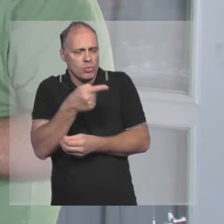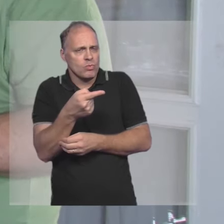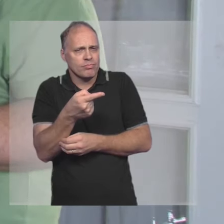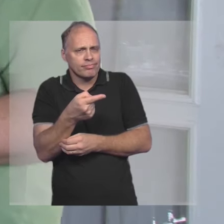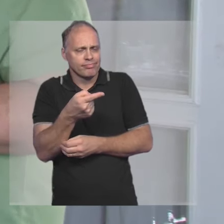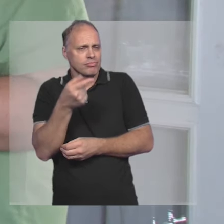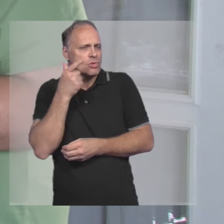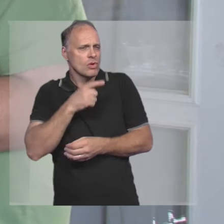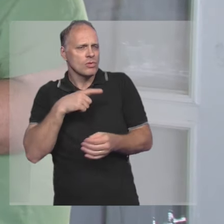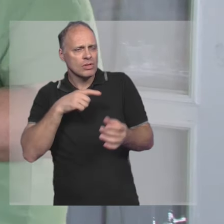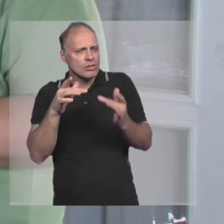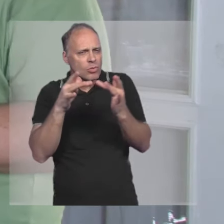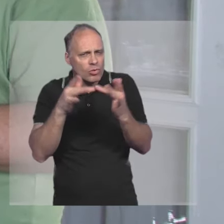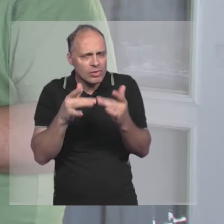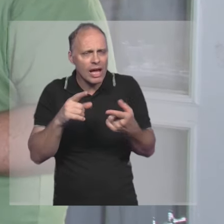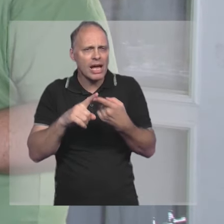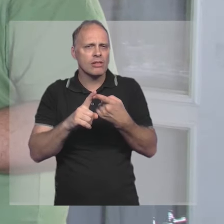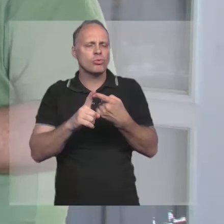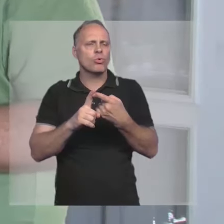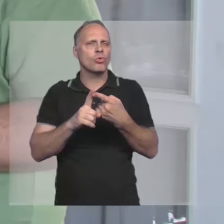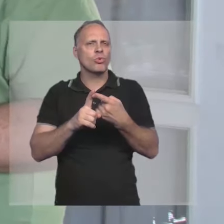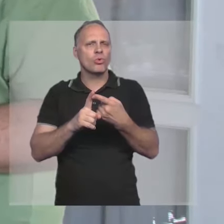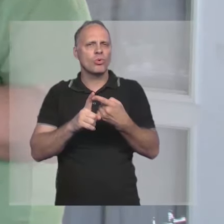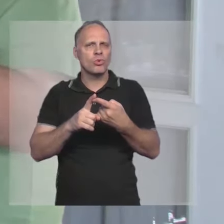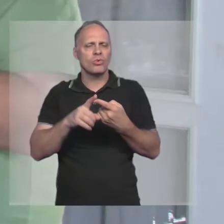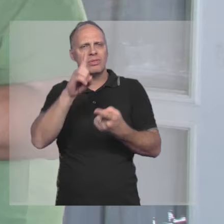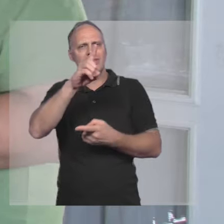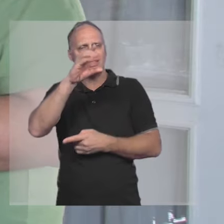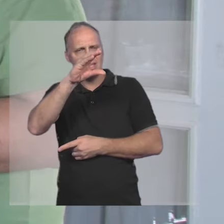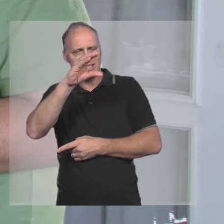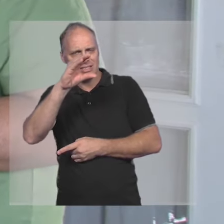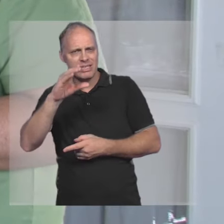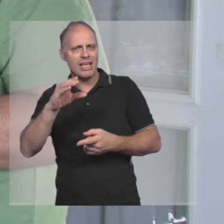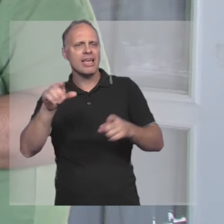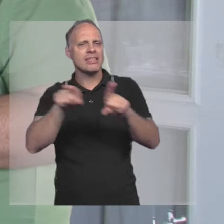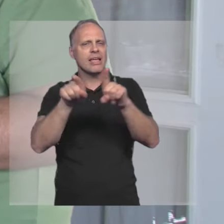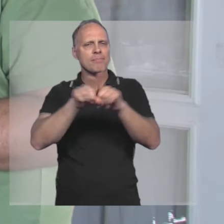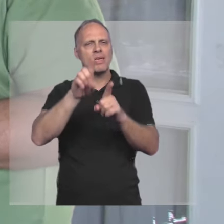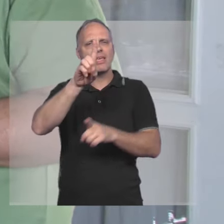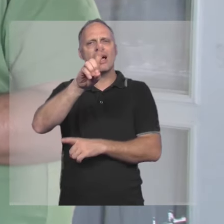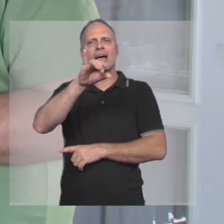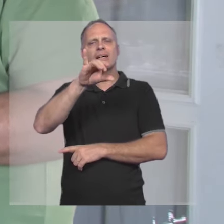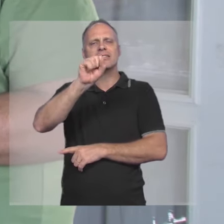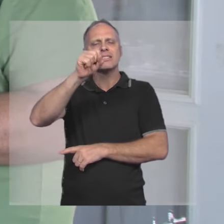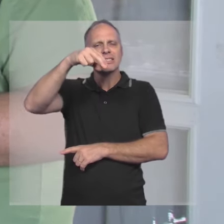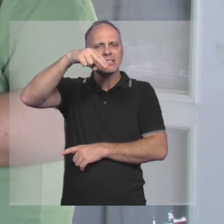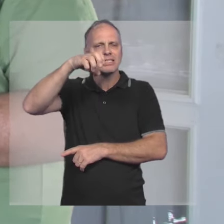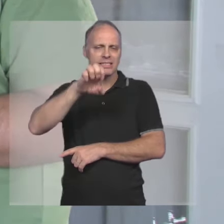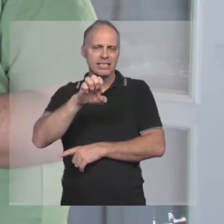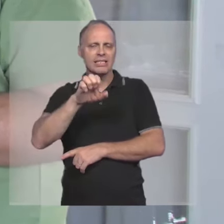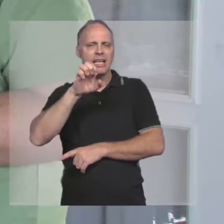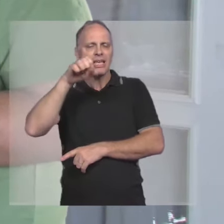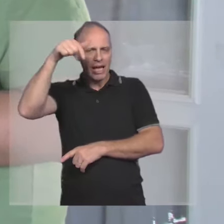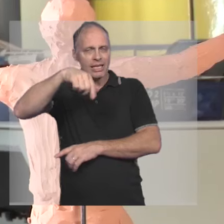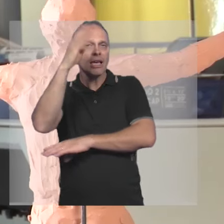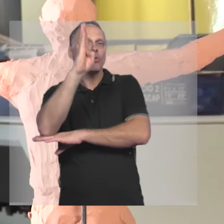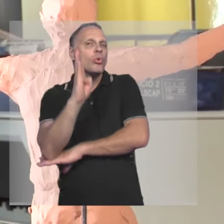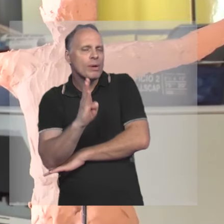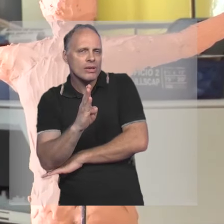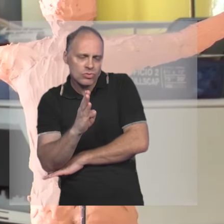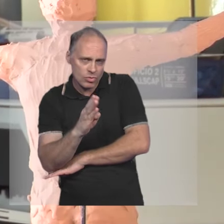esse contato com o pessoal da Marvel, da DC e também tu comentou, né, da Disney no Brasil? Eu acho que um dos